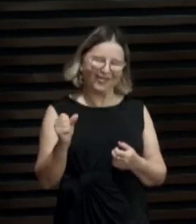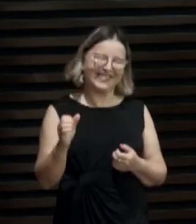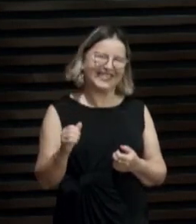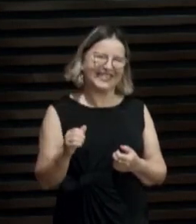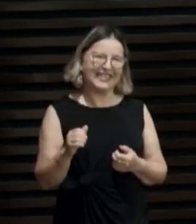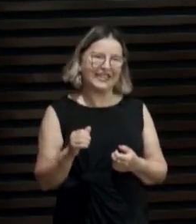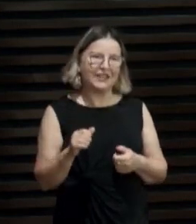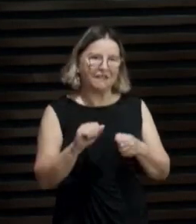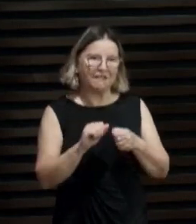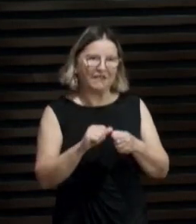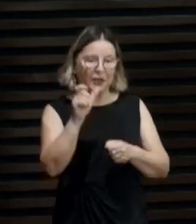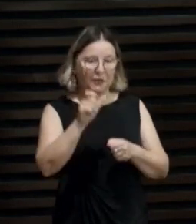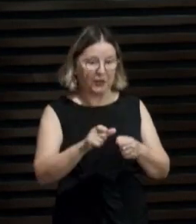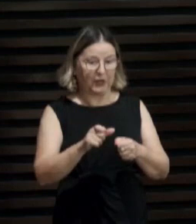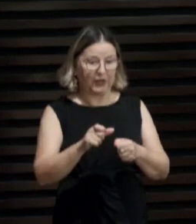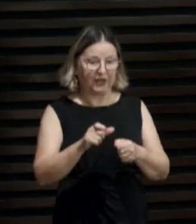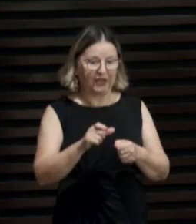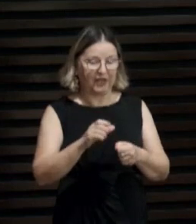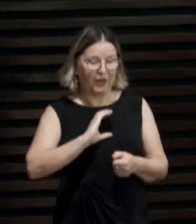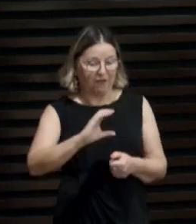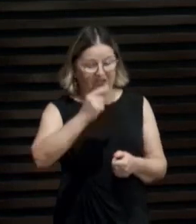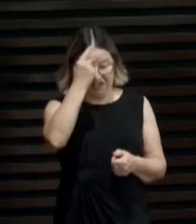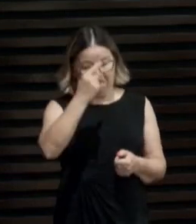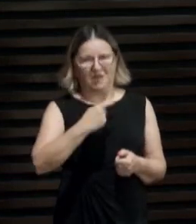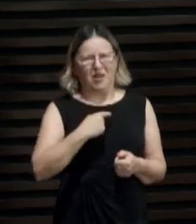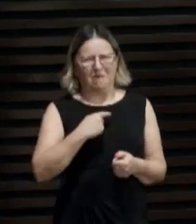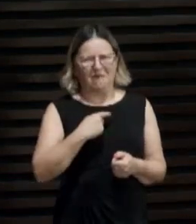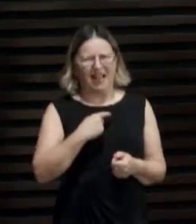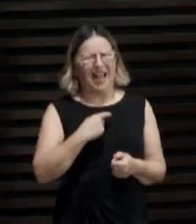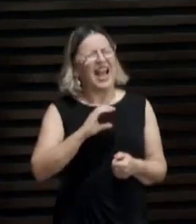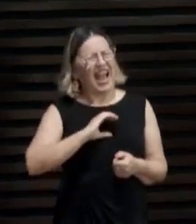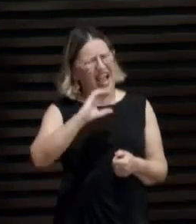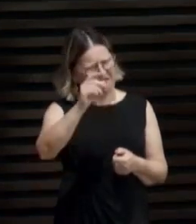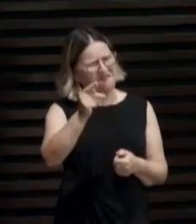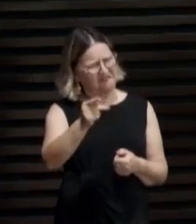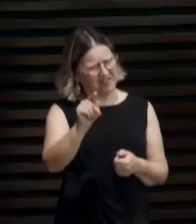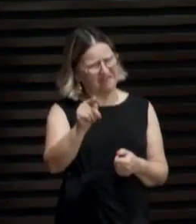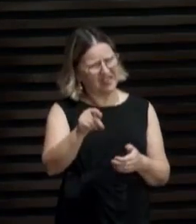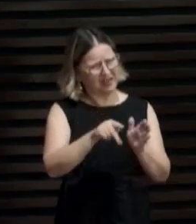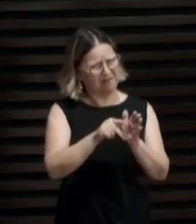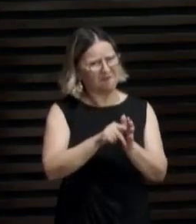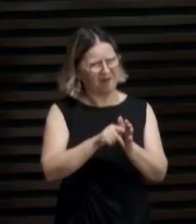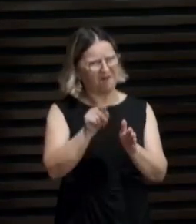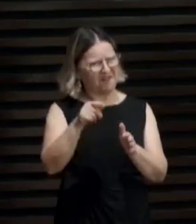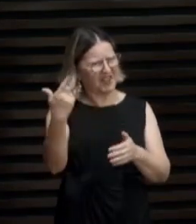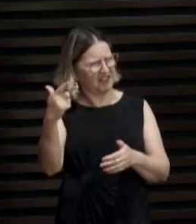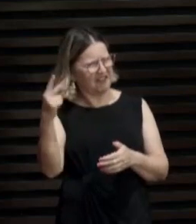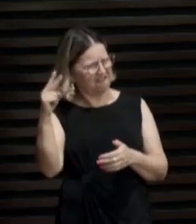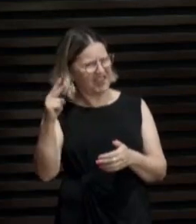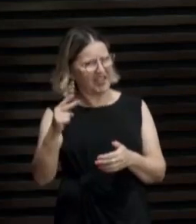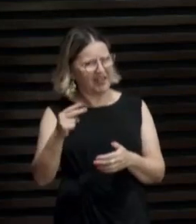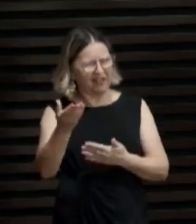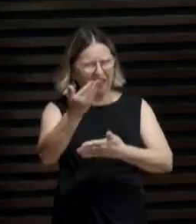mesmo. Confie em si mesmo e você vai vencer. Faça troca com Deus. Dê alguma coisa para Ele que Ele